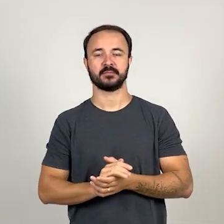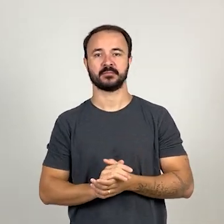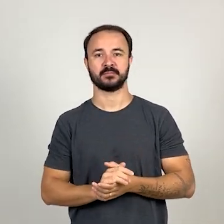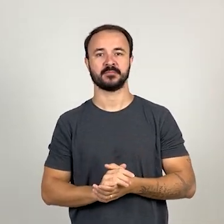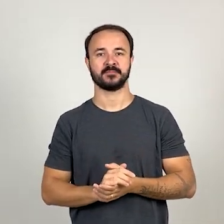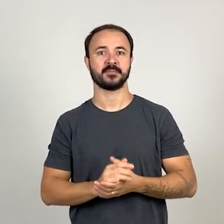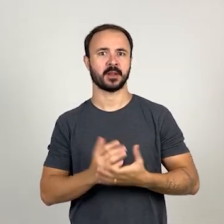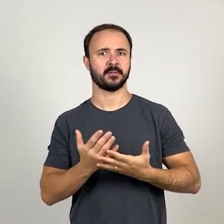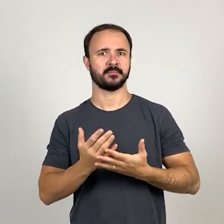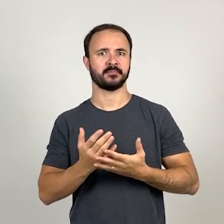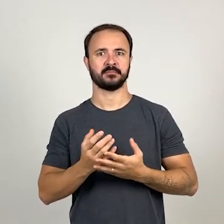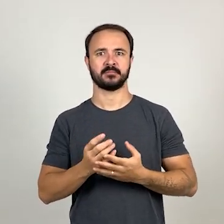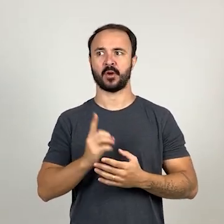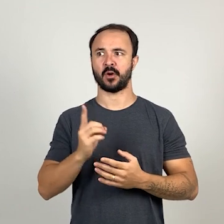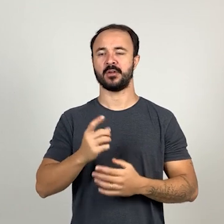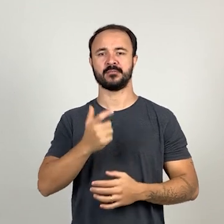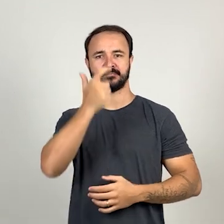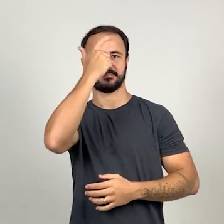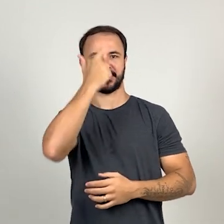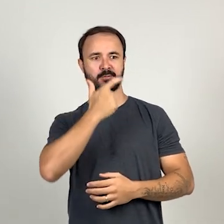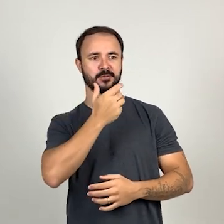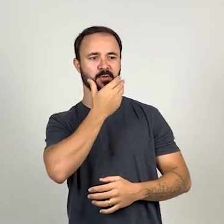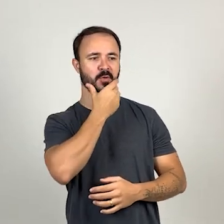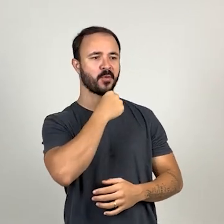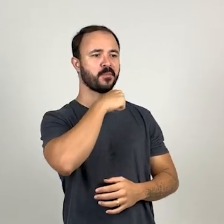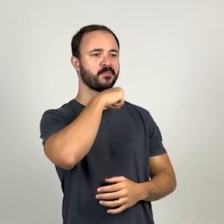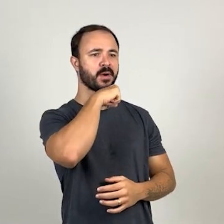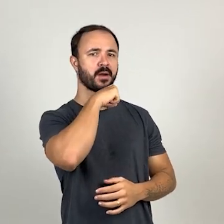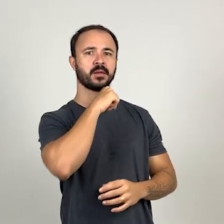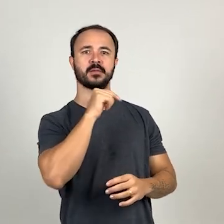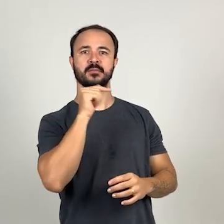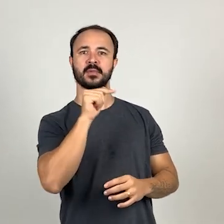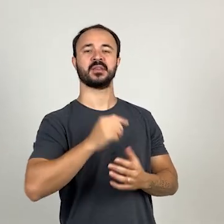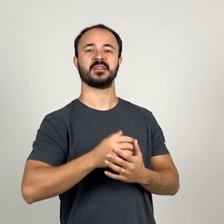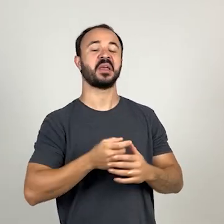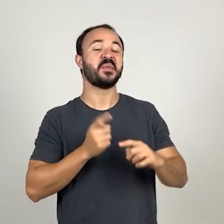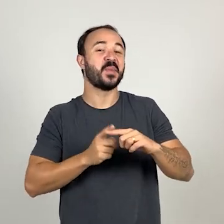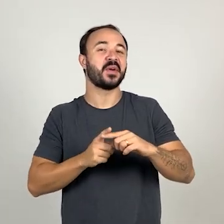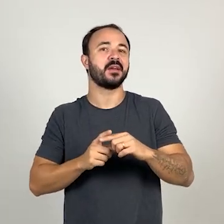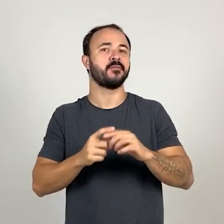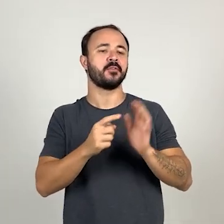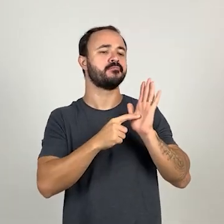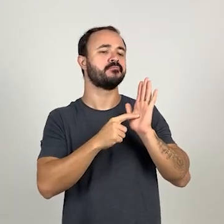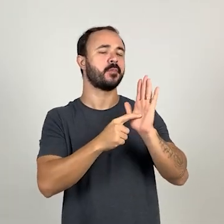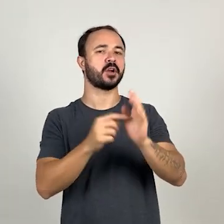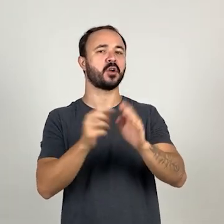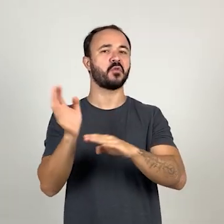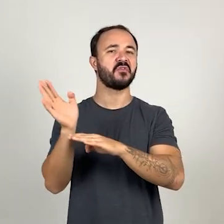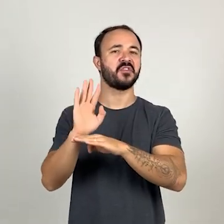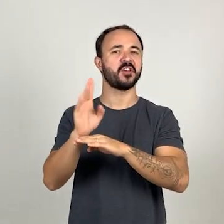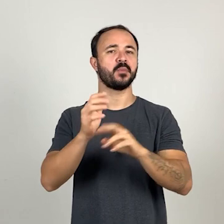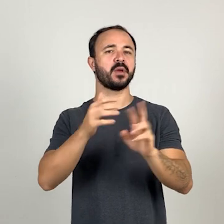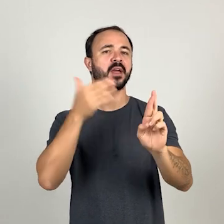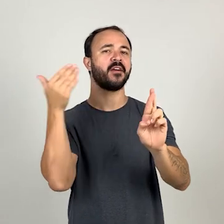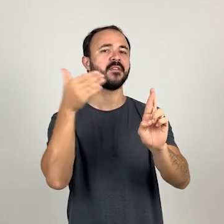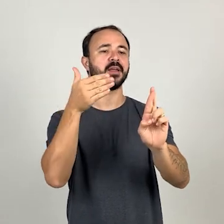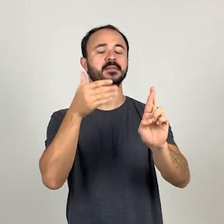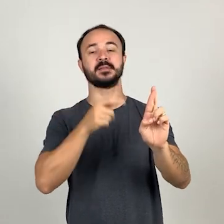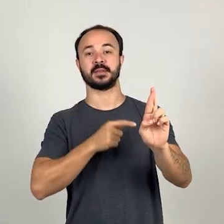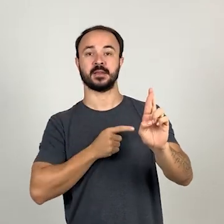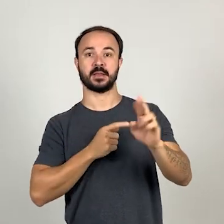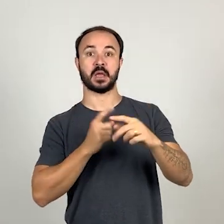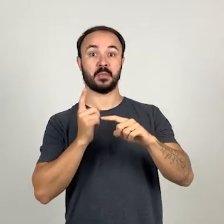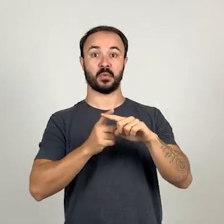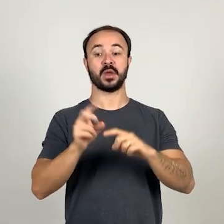Vader? I'm your father. Por que eu estou trazendo esse filme para vocês? Essa referência? Porque tem o uso dos